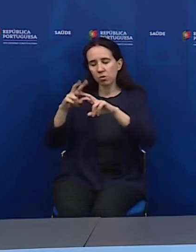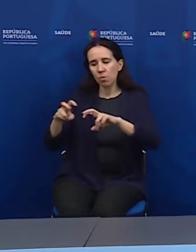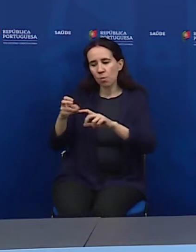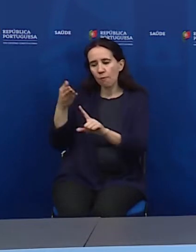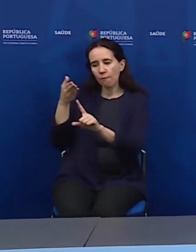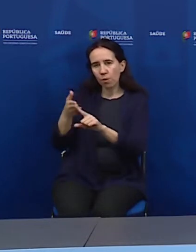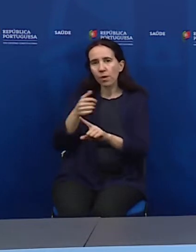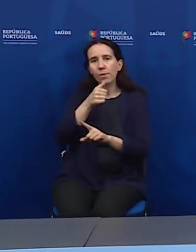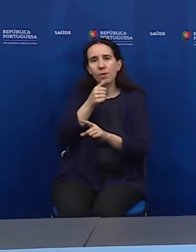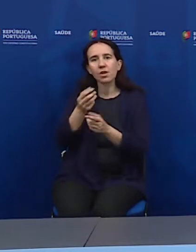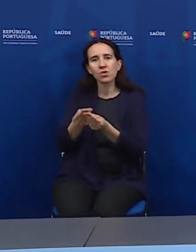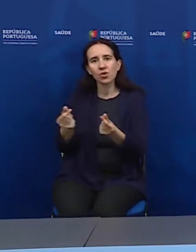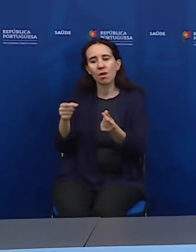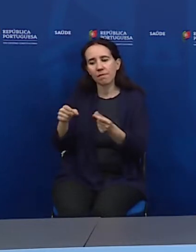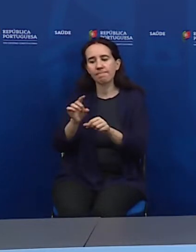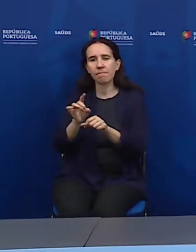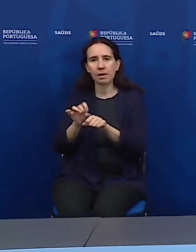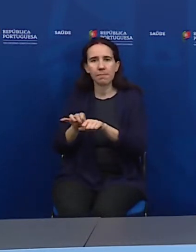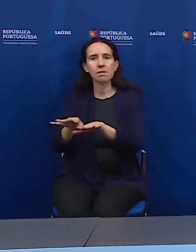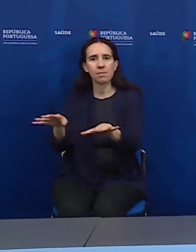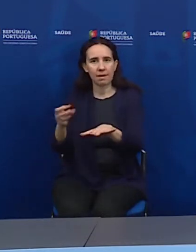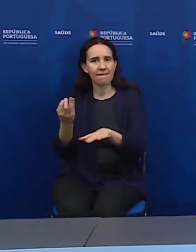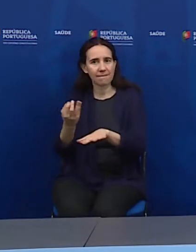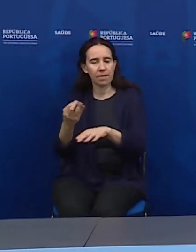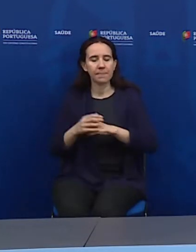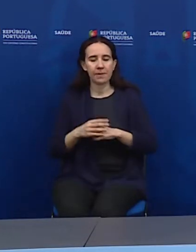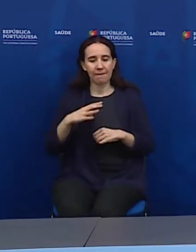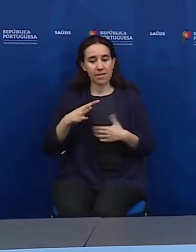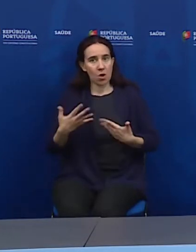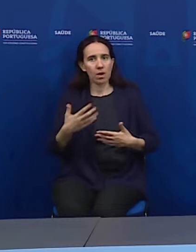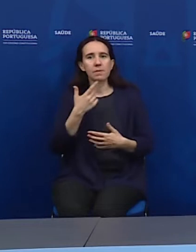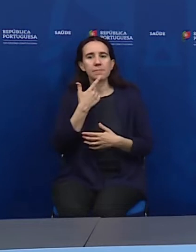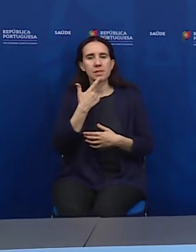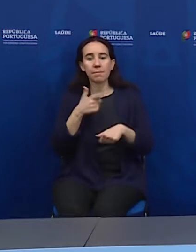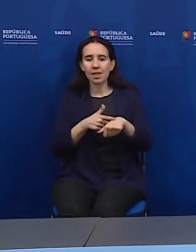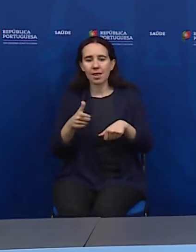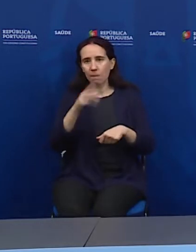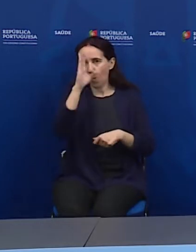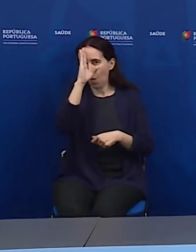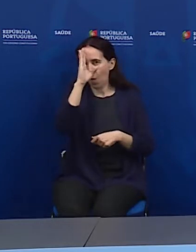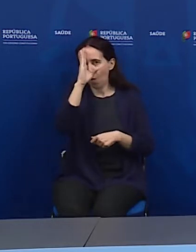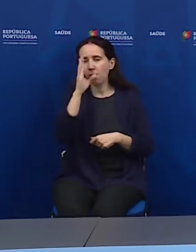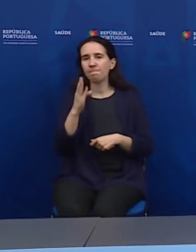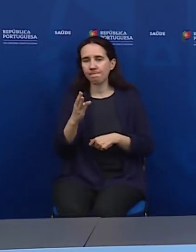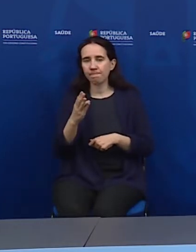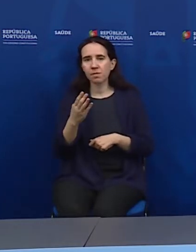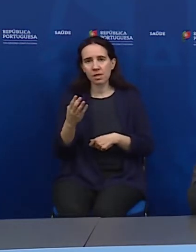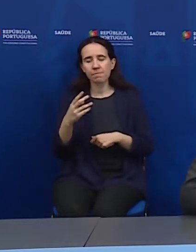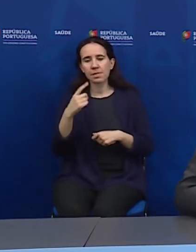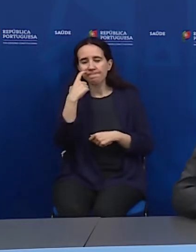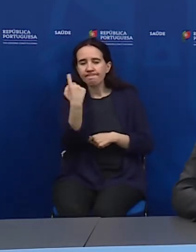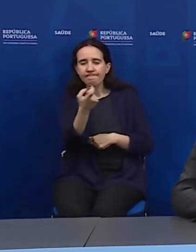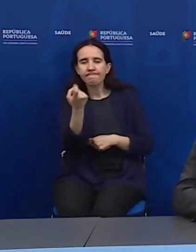e na resolução desta epidemia. Percebemos agora que é o tempo de irmos em